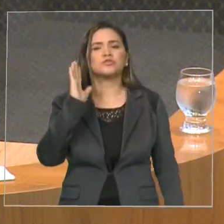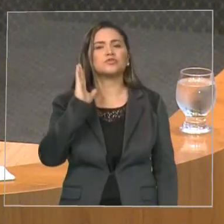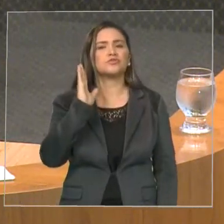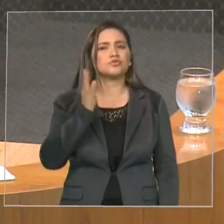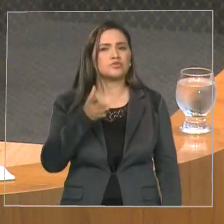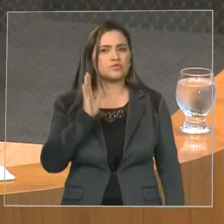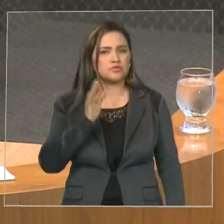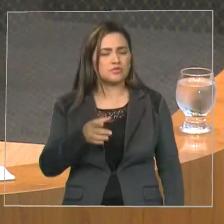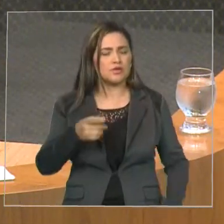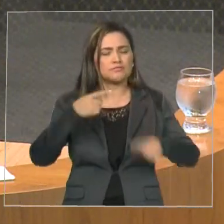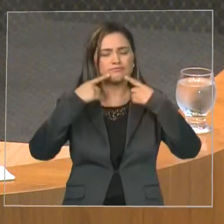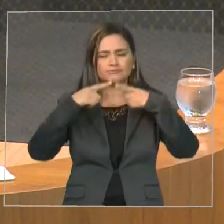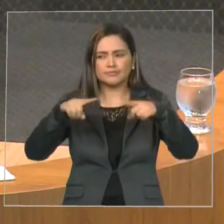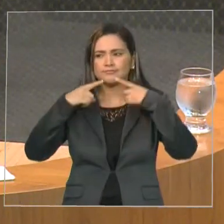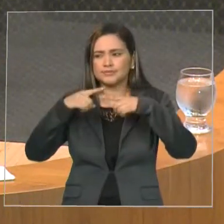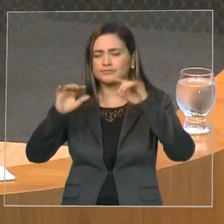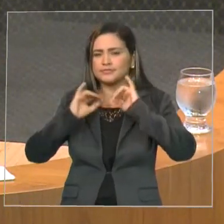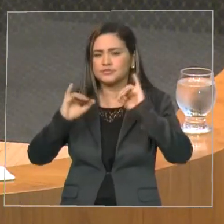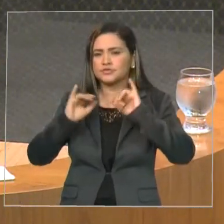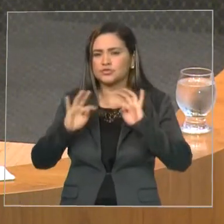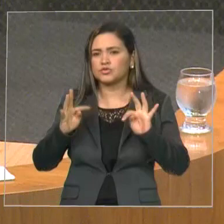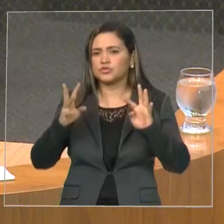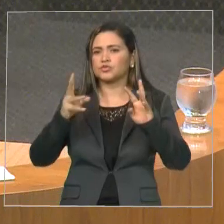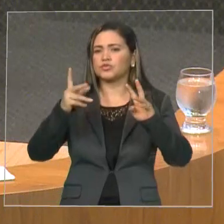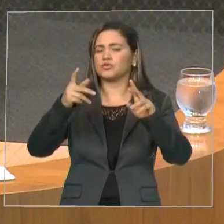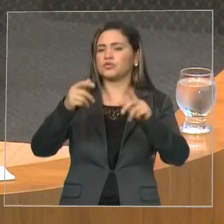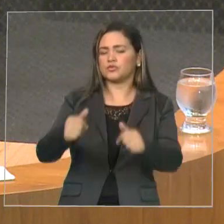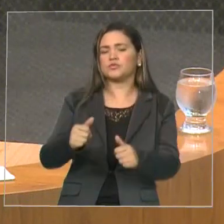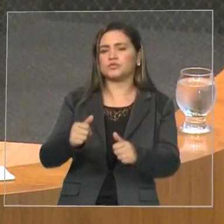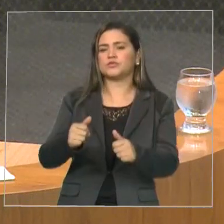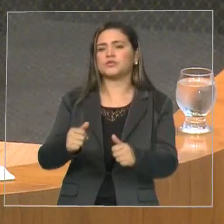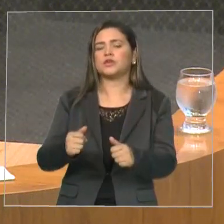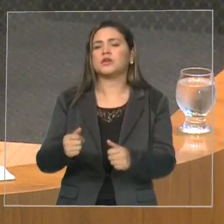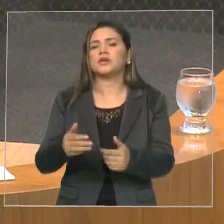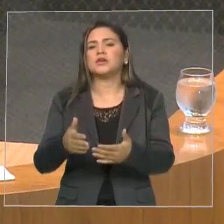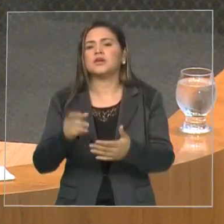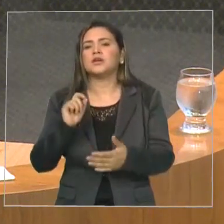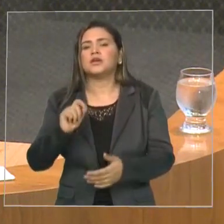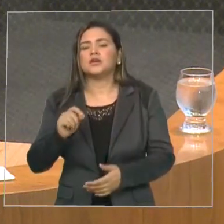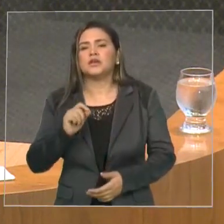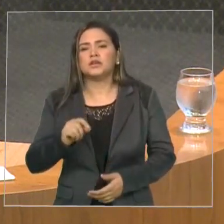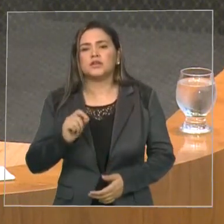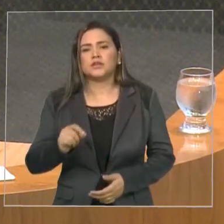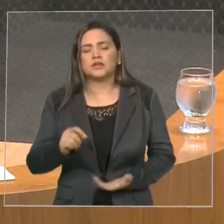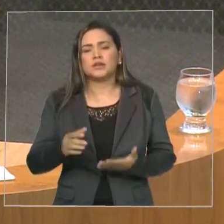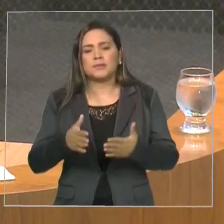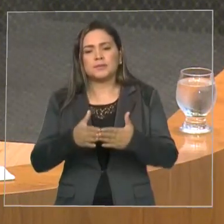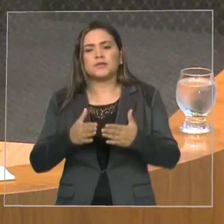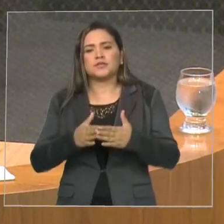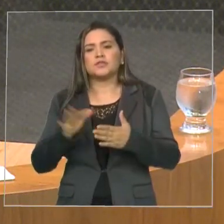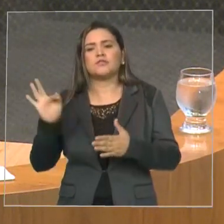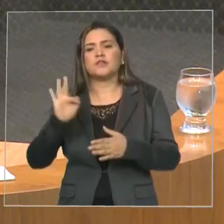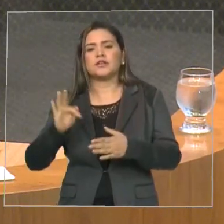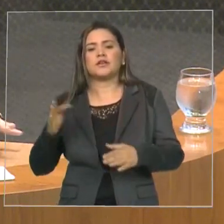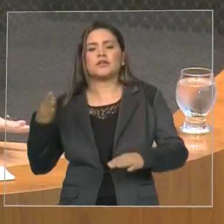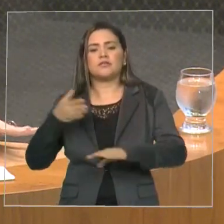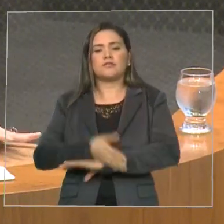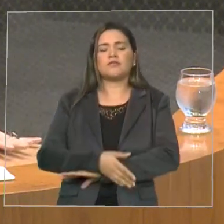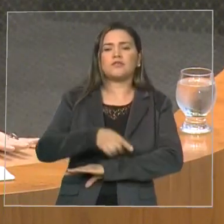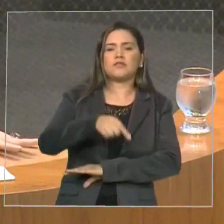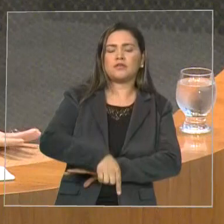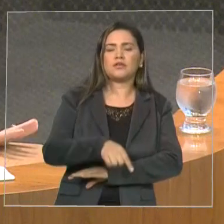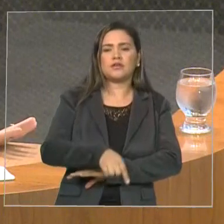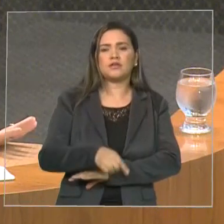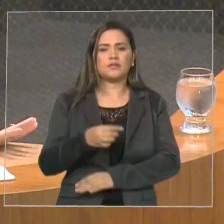denunciaram esse crime e pediram intervenção federal na segurança pública do Maranhão.